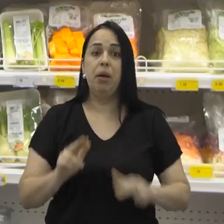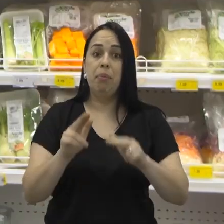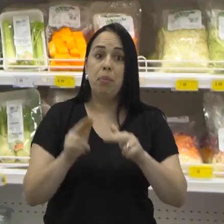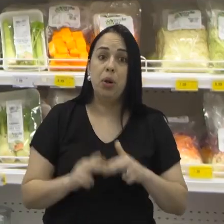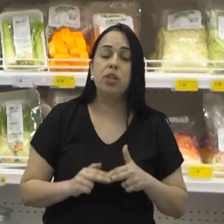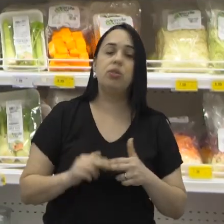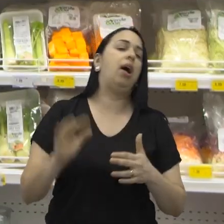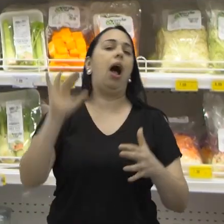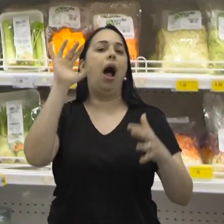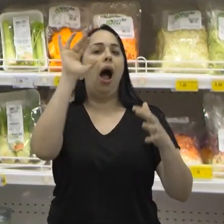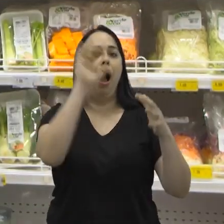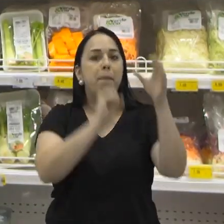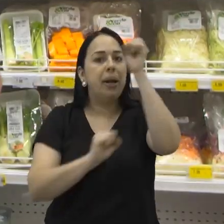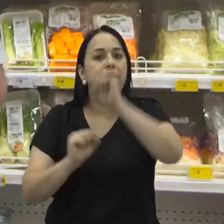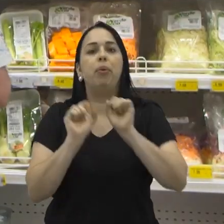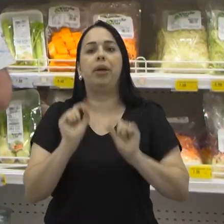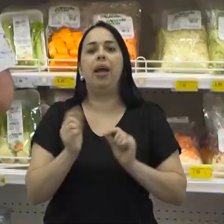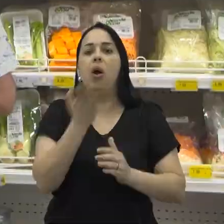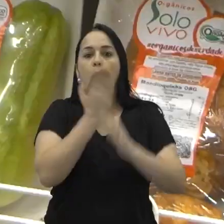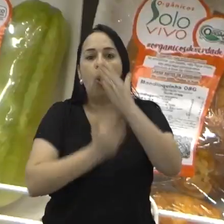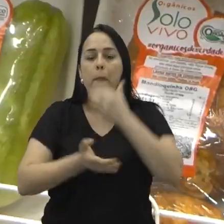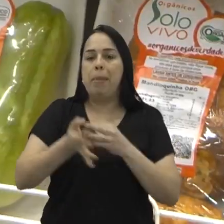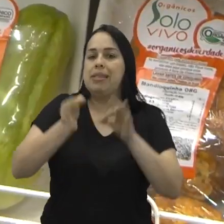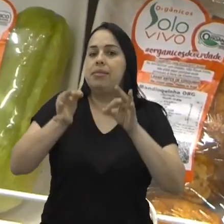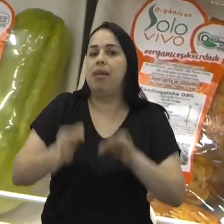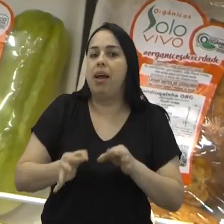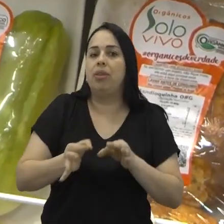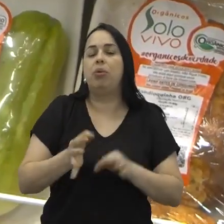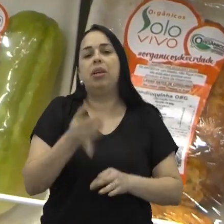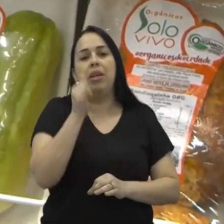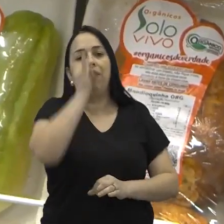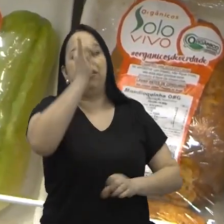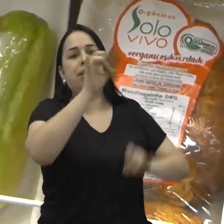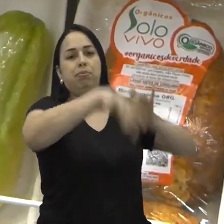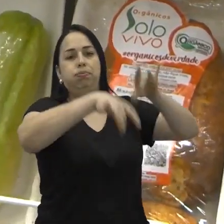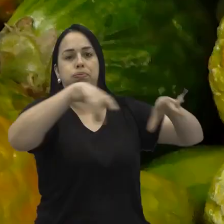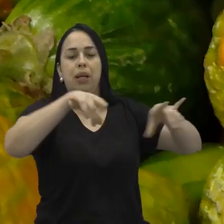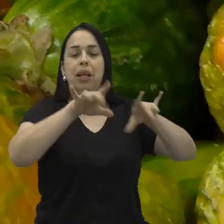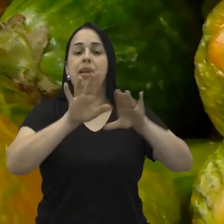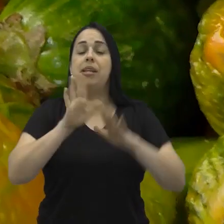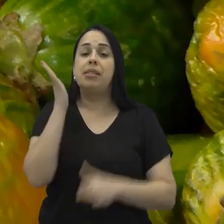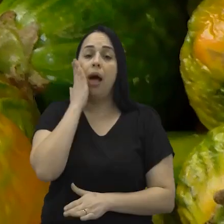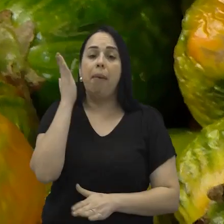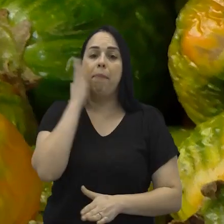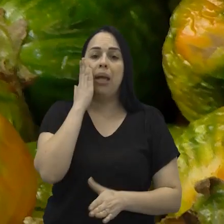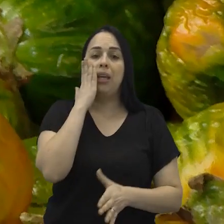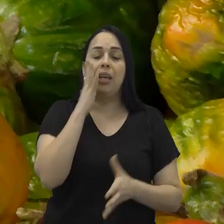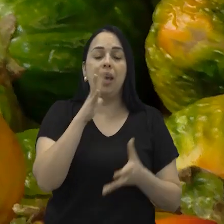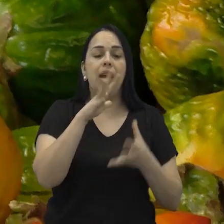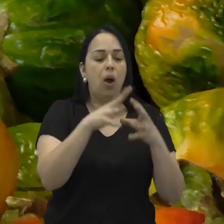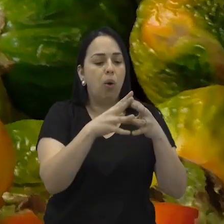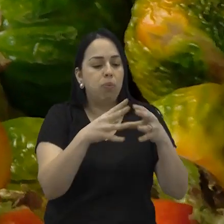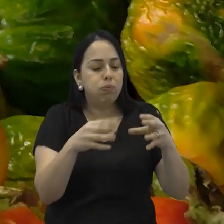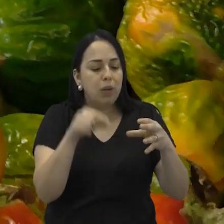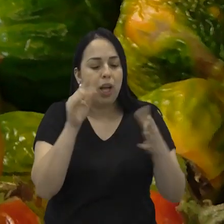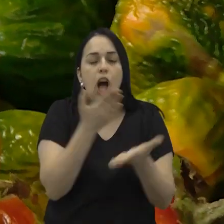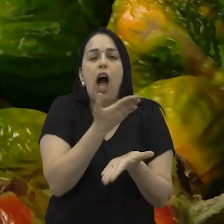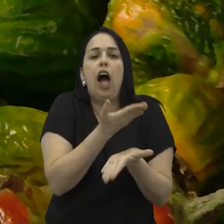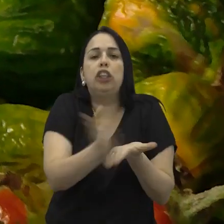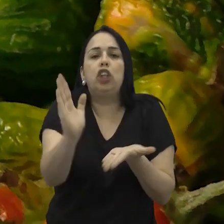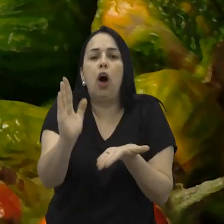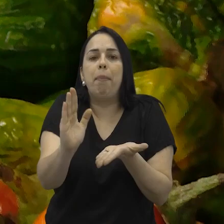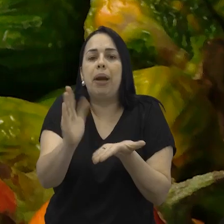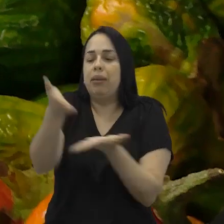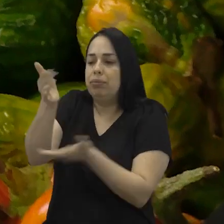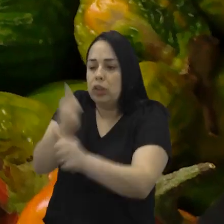A educação, a partir do consumo consciente, é um dos caminhos para mudar essa realidade. Saber reaproveitar as sobras